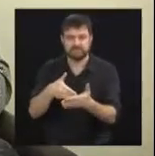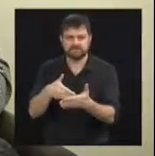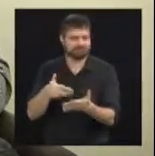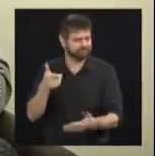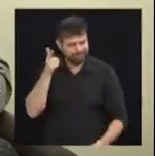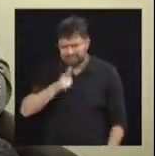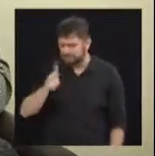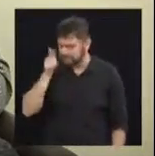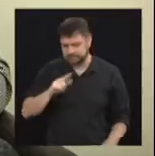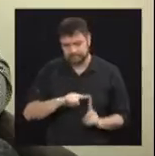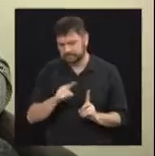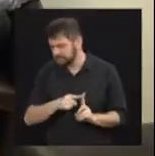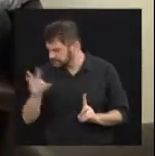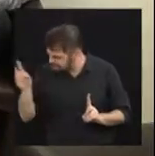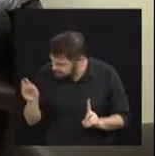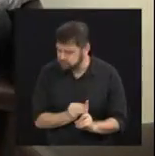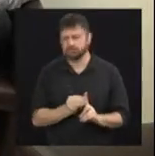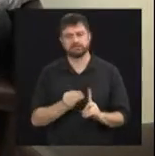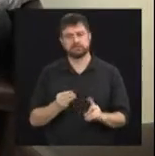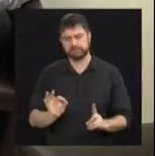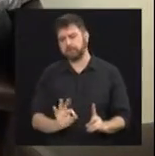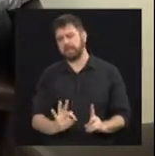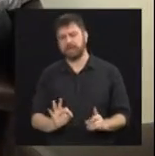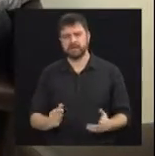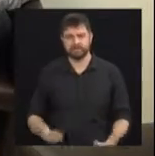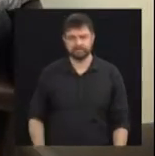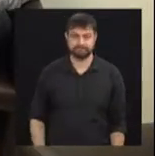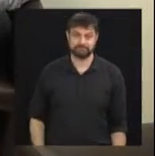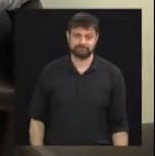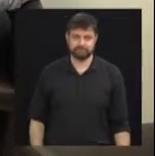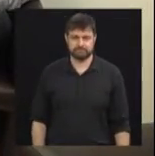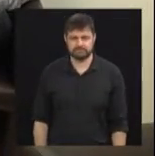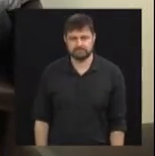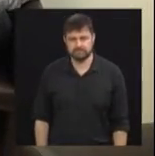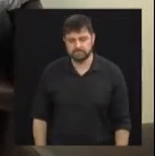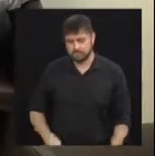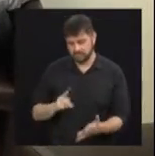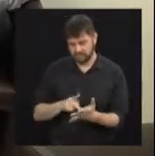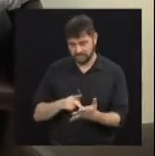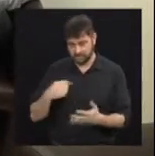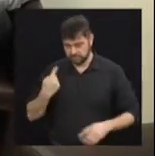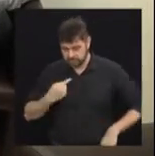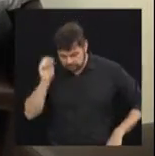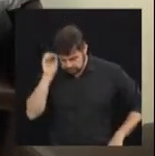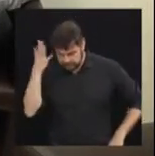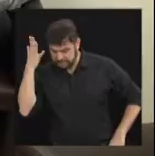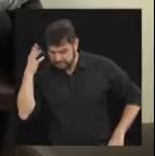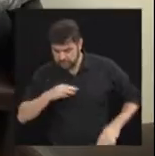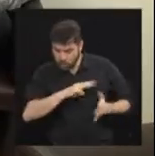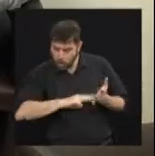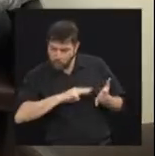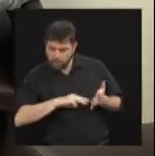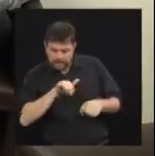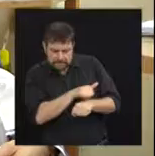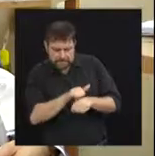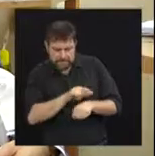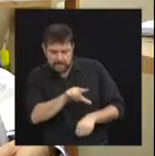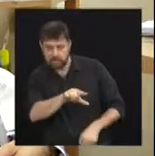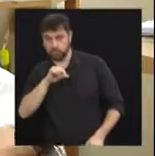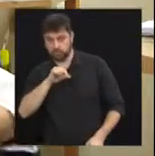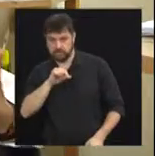não conseguir engravidar? Então, na verdade, quando a gente decide e define o melhor tratamento para o